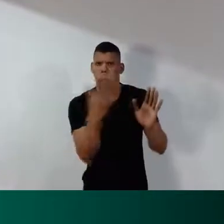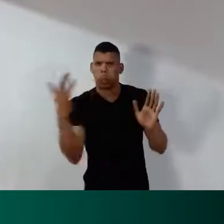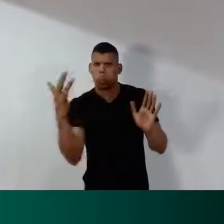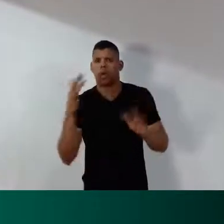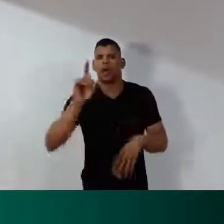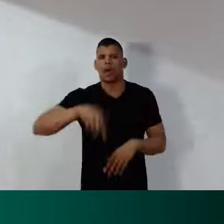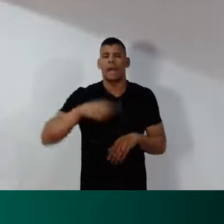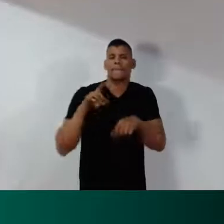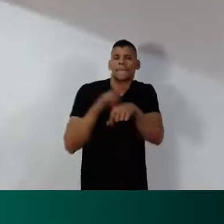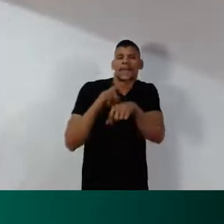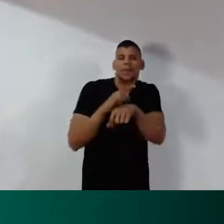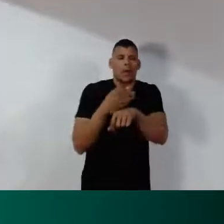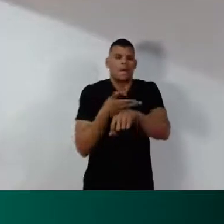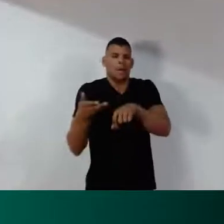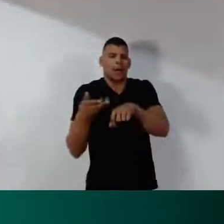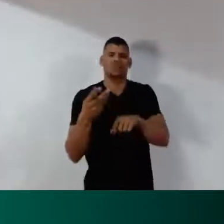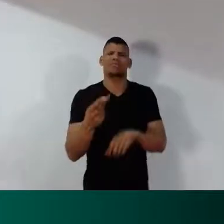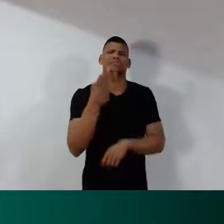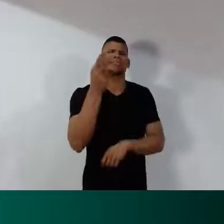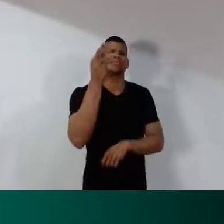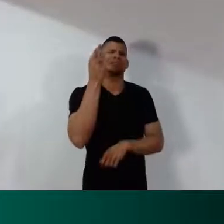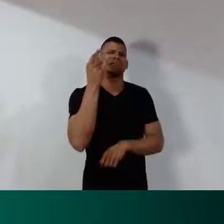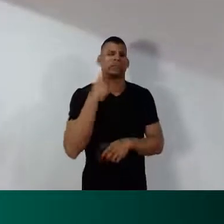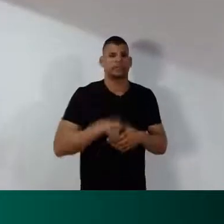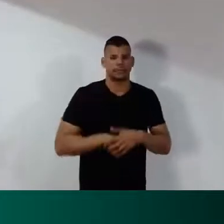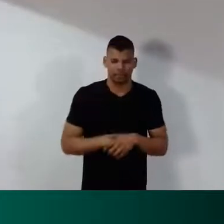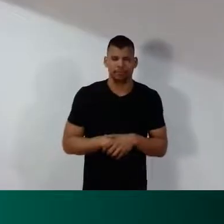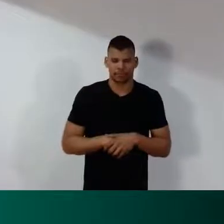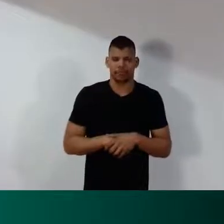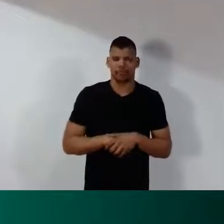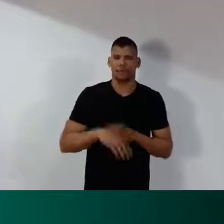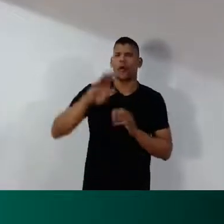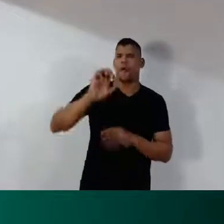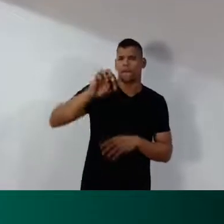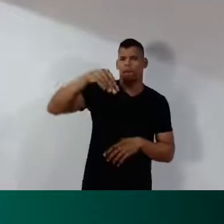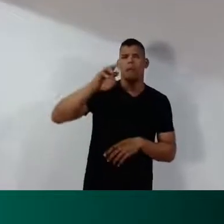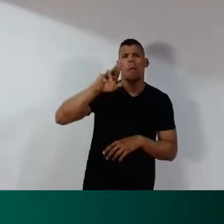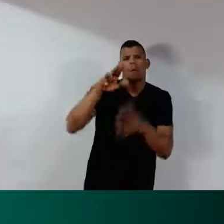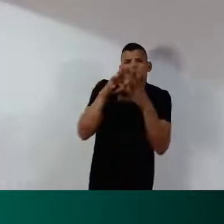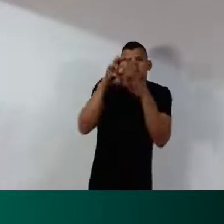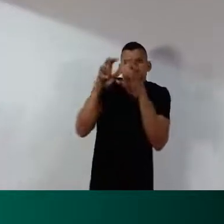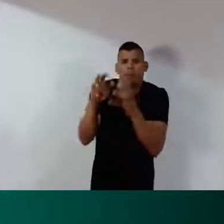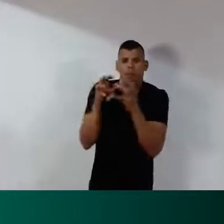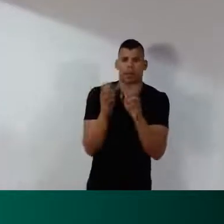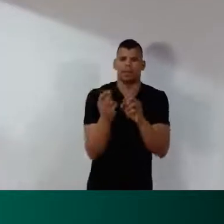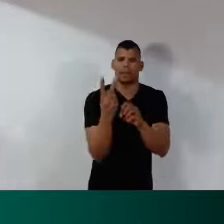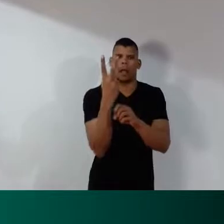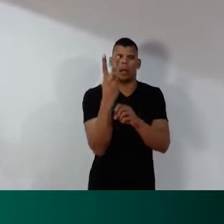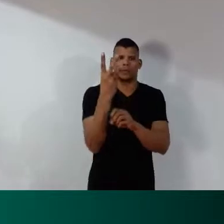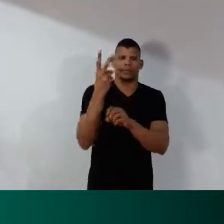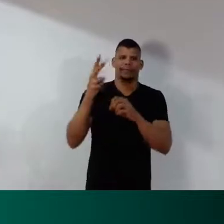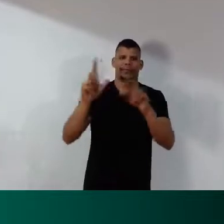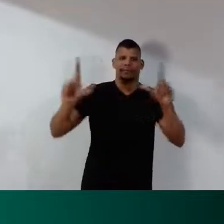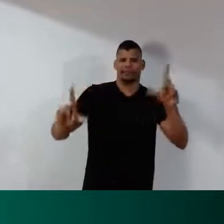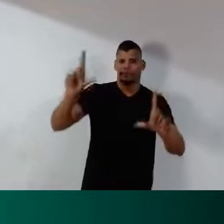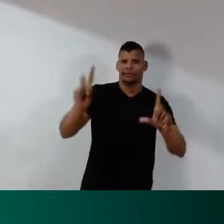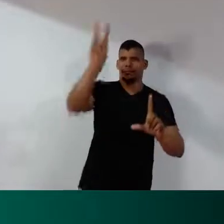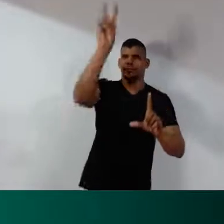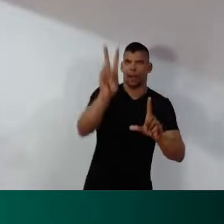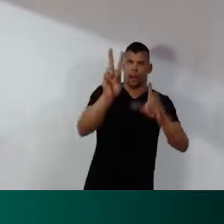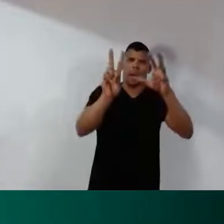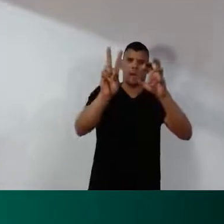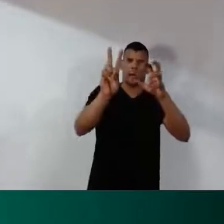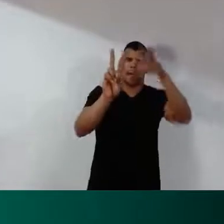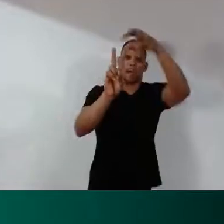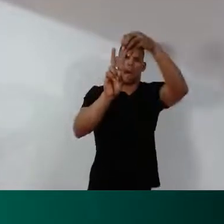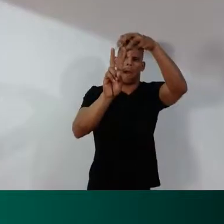a nossa era ainda aquela antena que a gente vai colocar um Bombril nas pontas Mas enfim mas eu lembro como se fosse